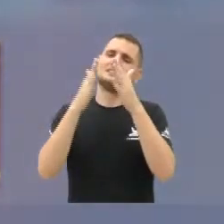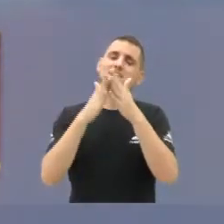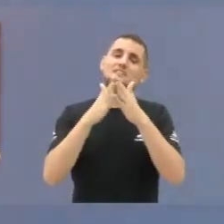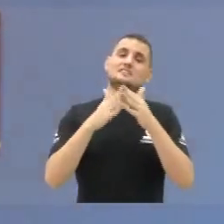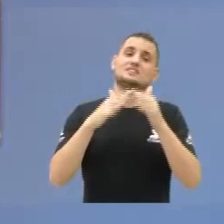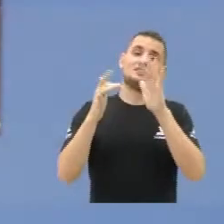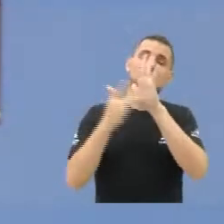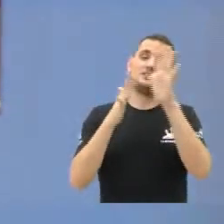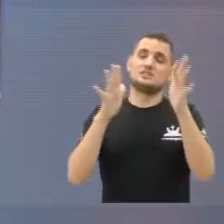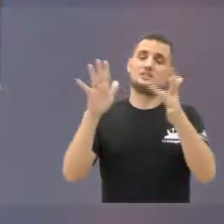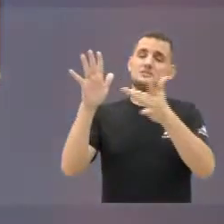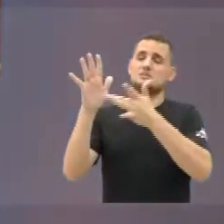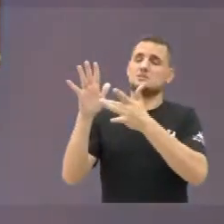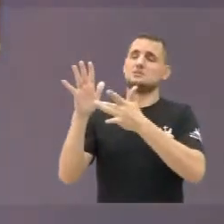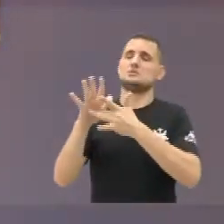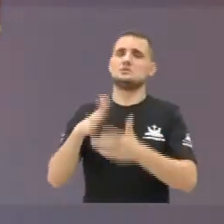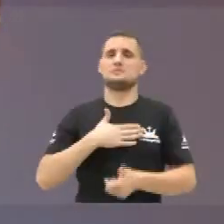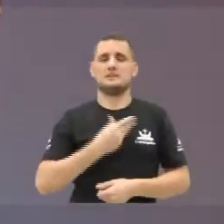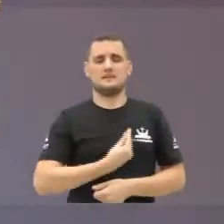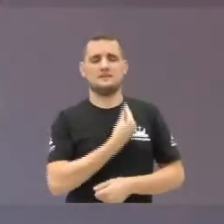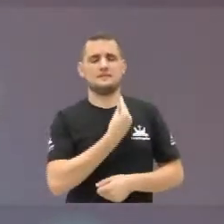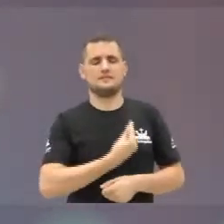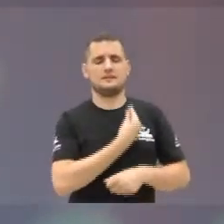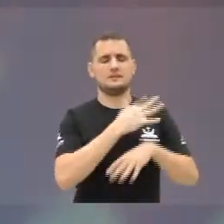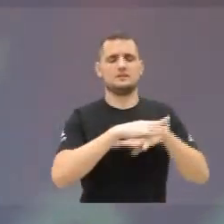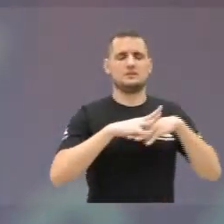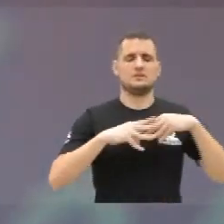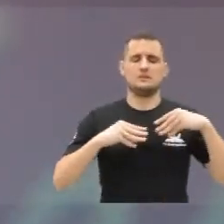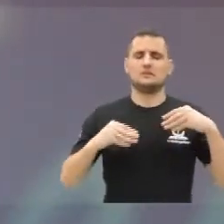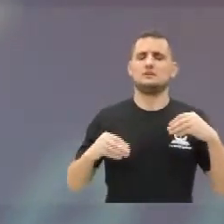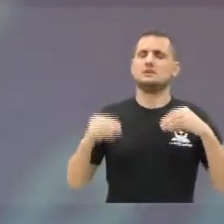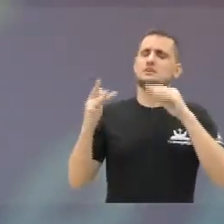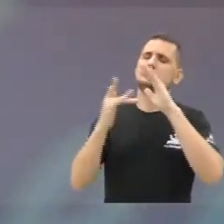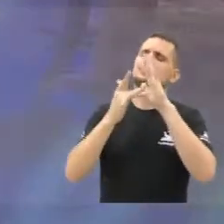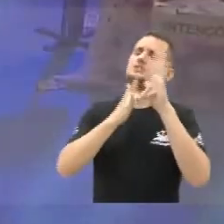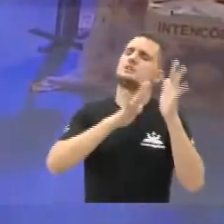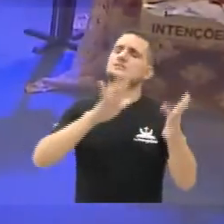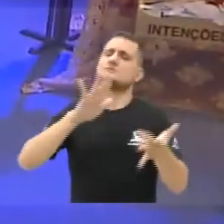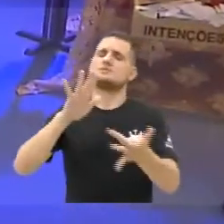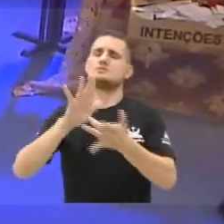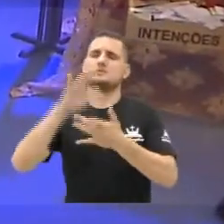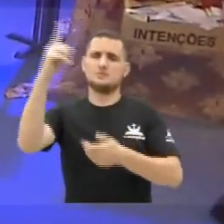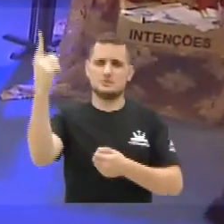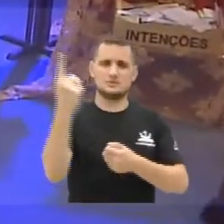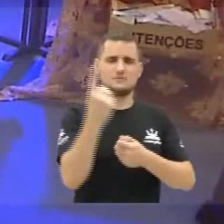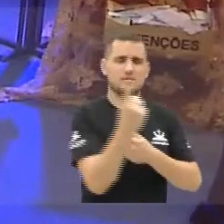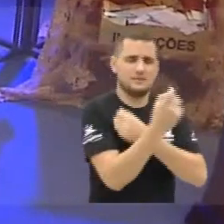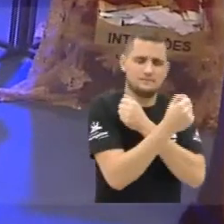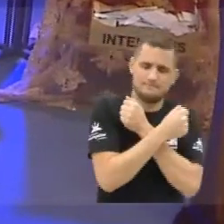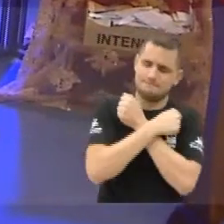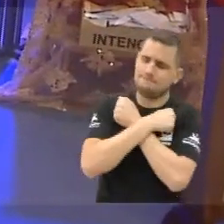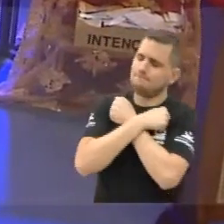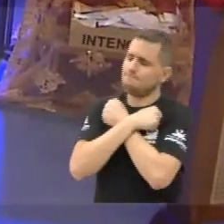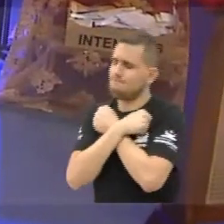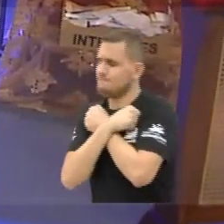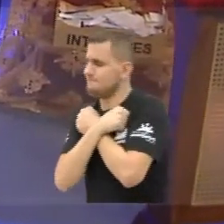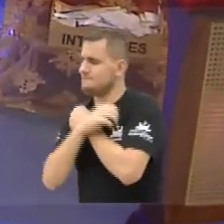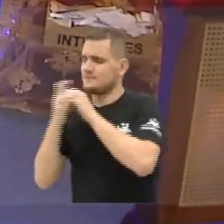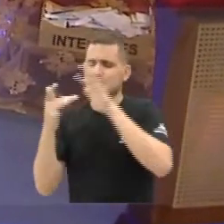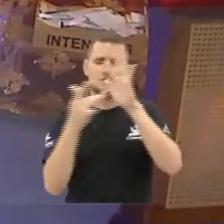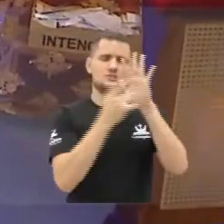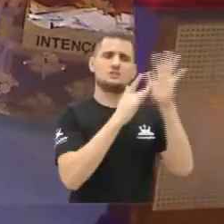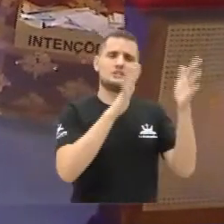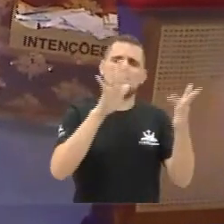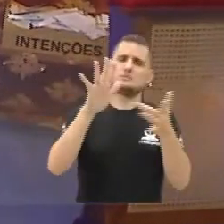Cura minha vida, Senhor. Cura-me, Senhor. Vem me abraçar. Vem me curar,